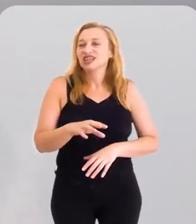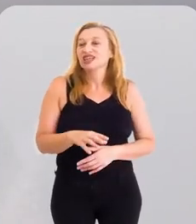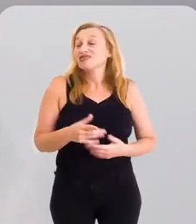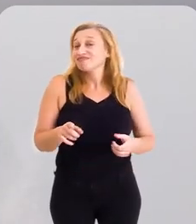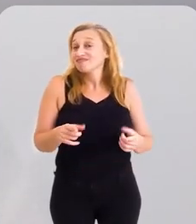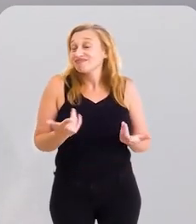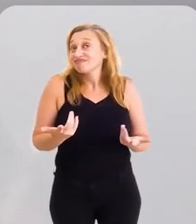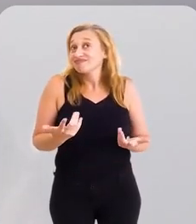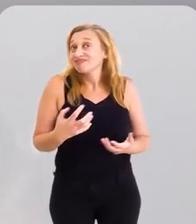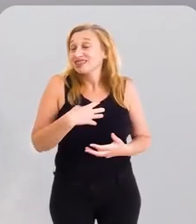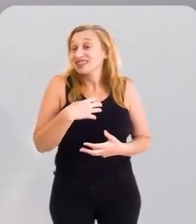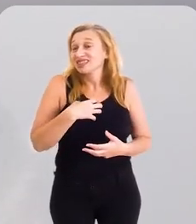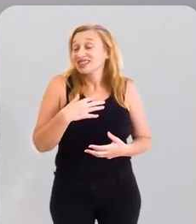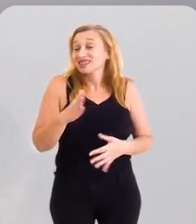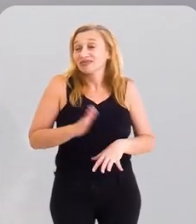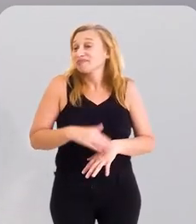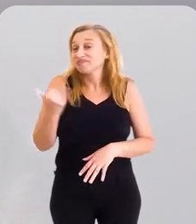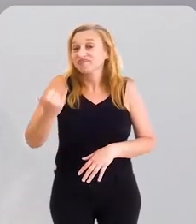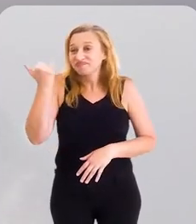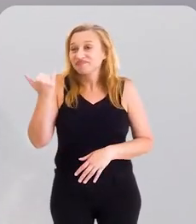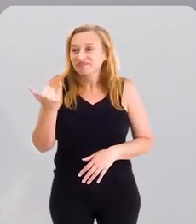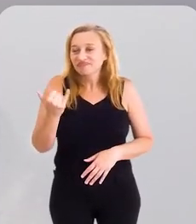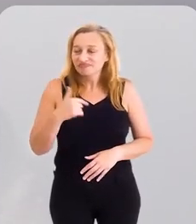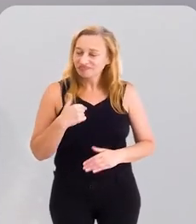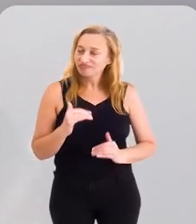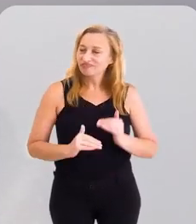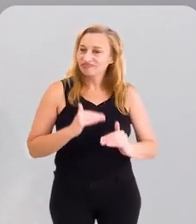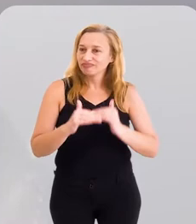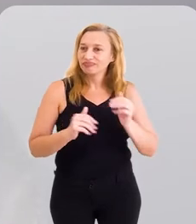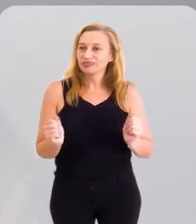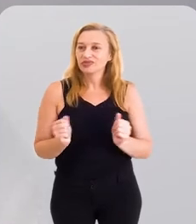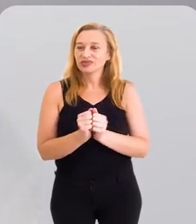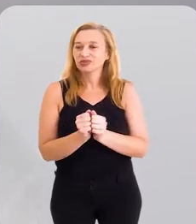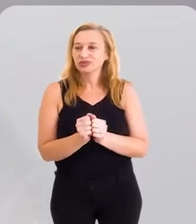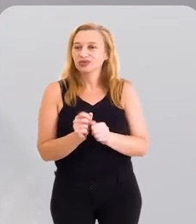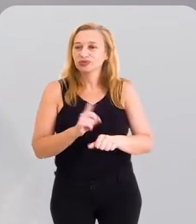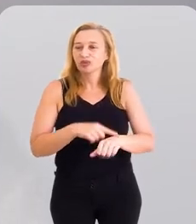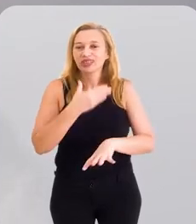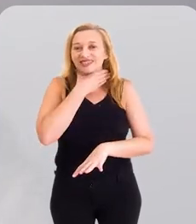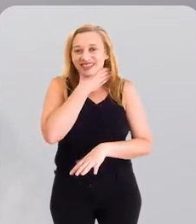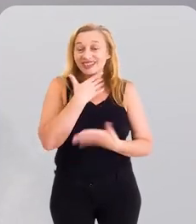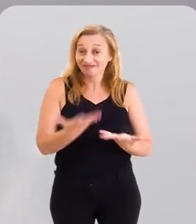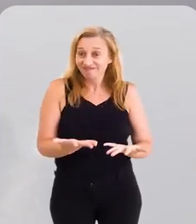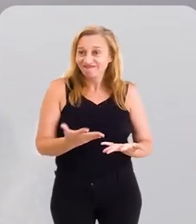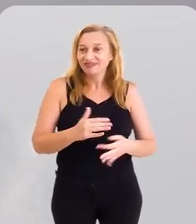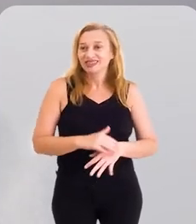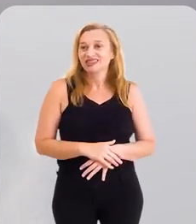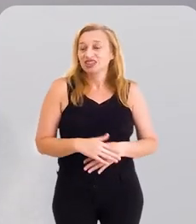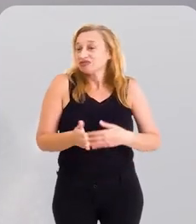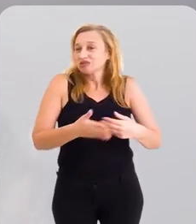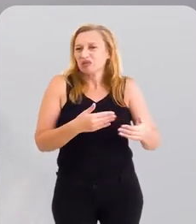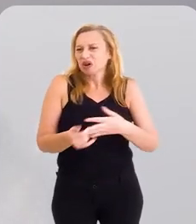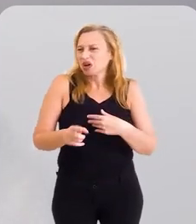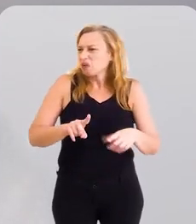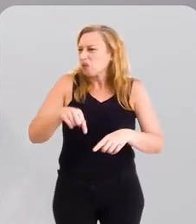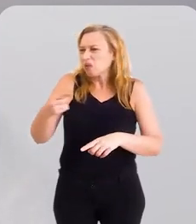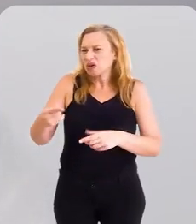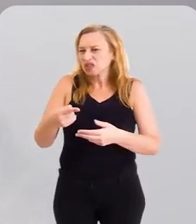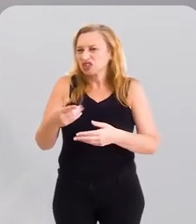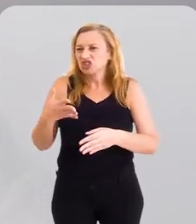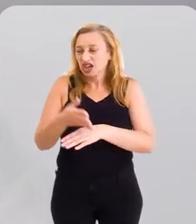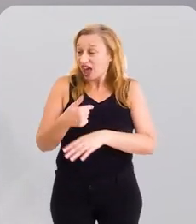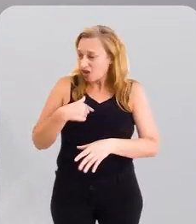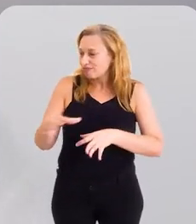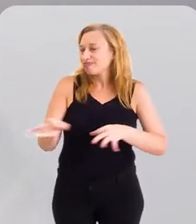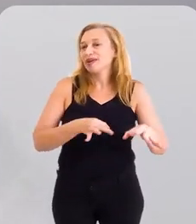está sendo útil. E uma sensação ainda mais importante, de que eu estou crescendo no meio da crise. Ou seja, o que vier